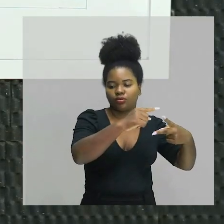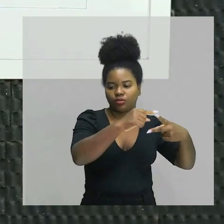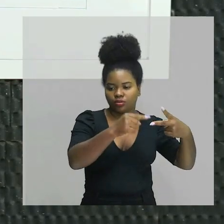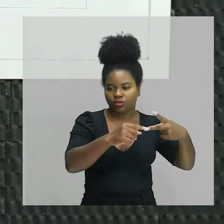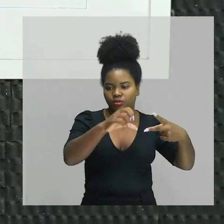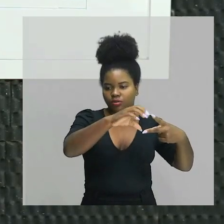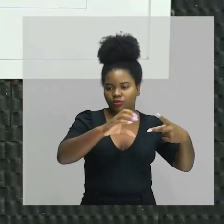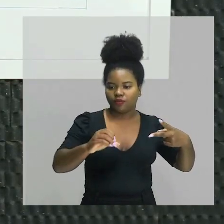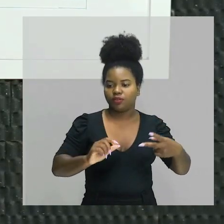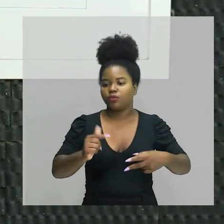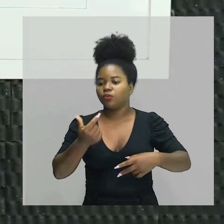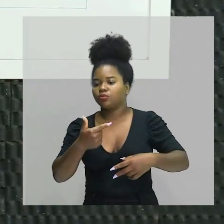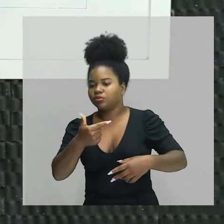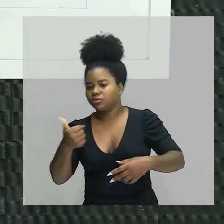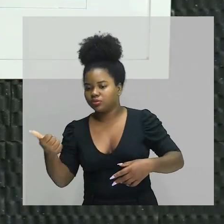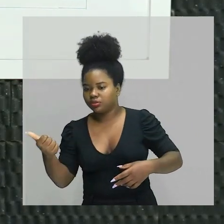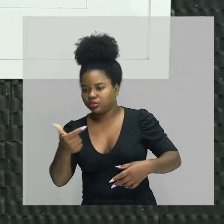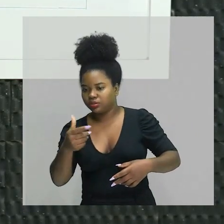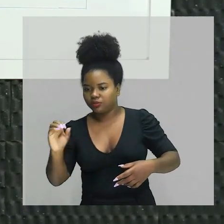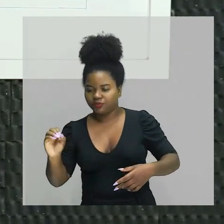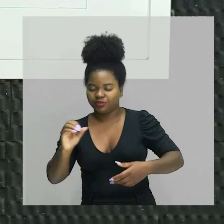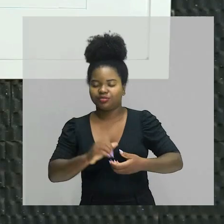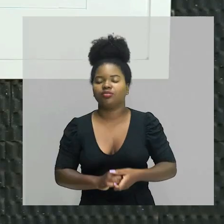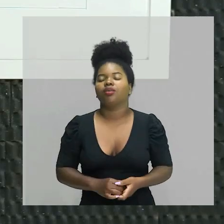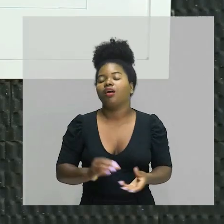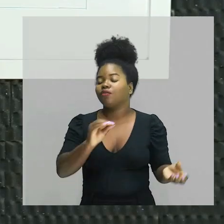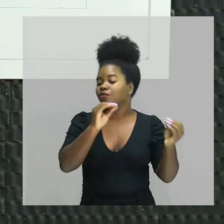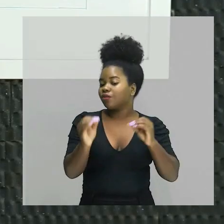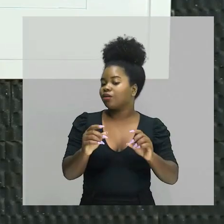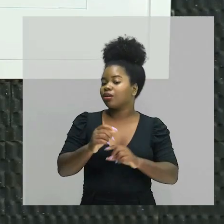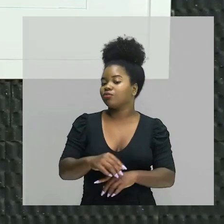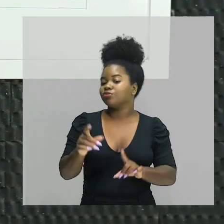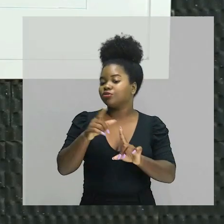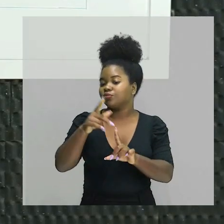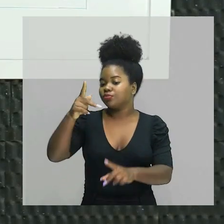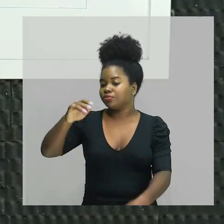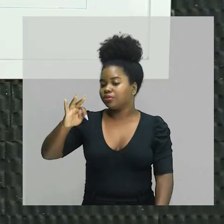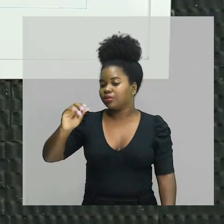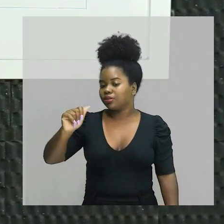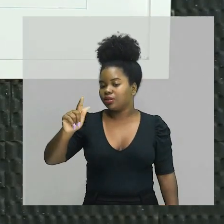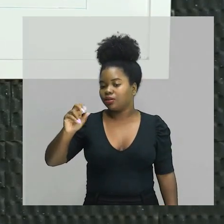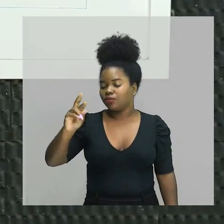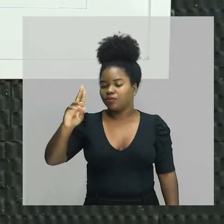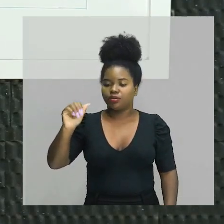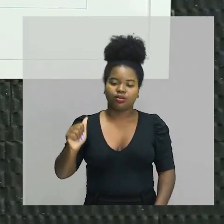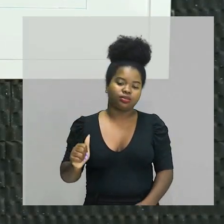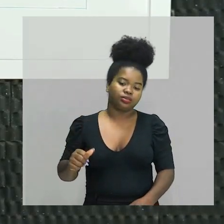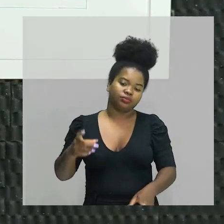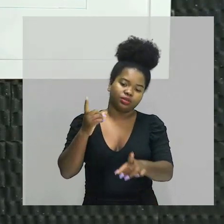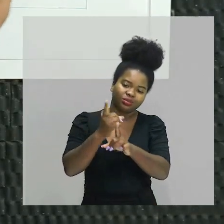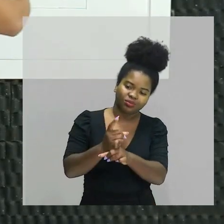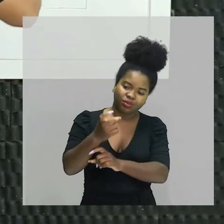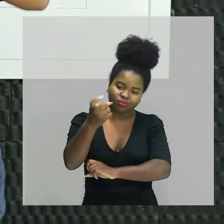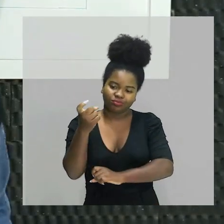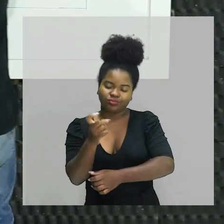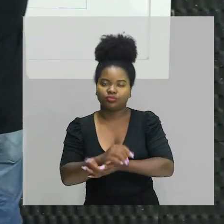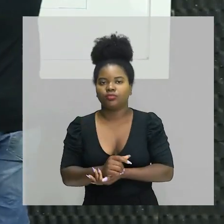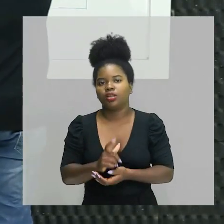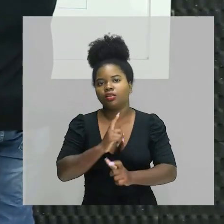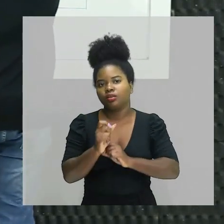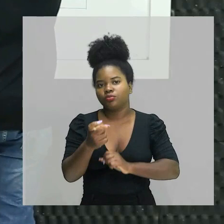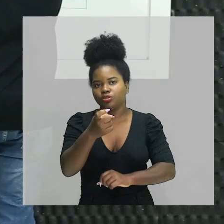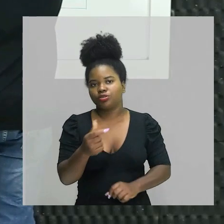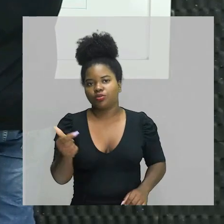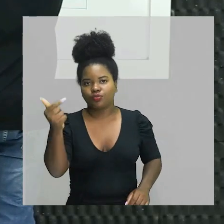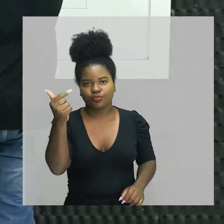120. Certo? Então aqui eu vou poder aplicar o teorema de Pitágoras para encontrar o valor de x. Então você vai ter aqui, ó, x